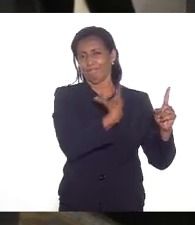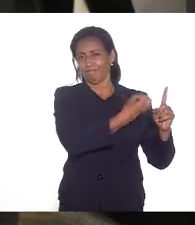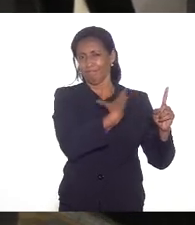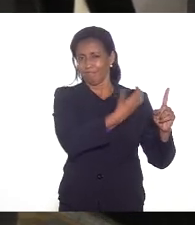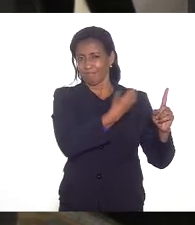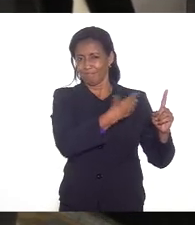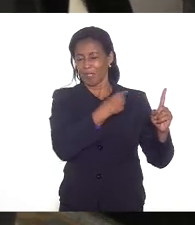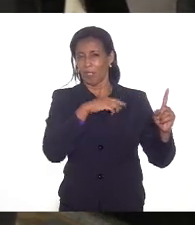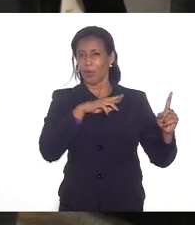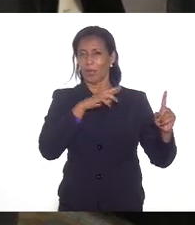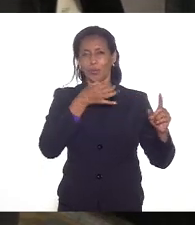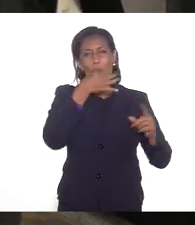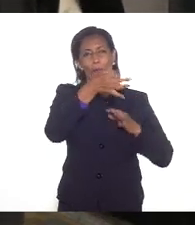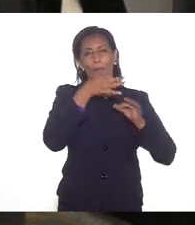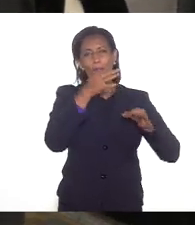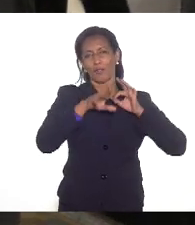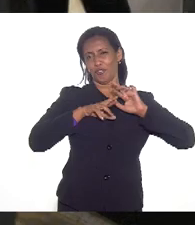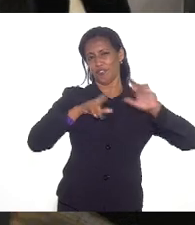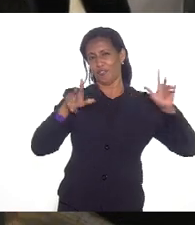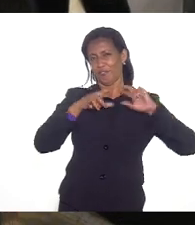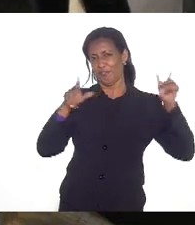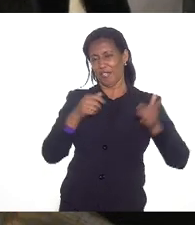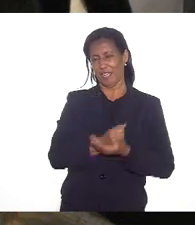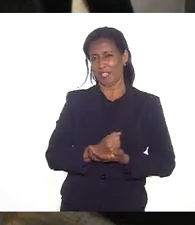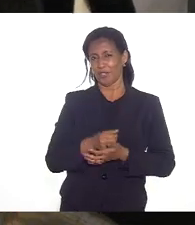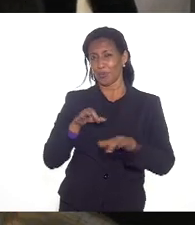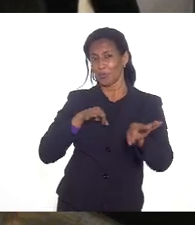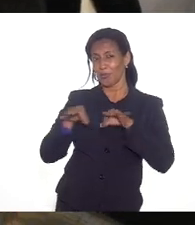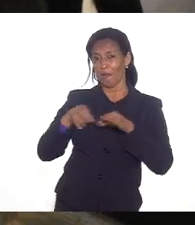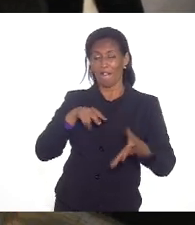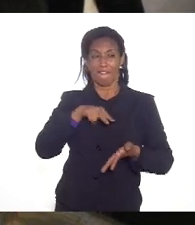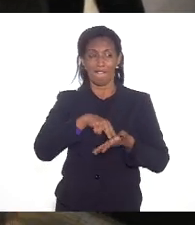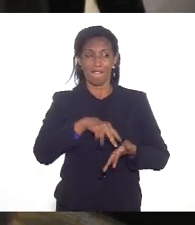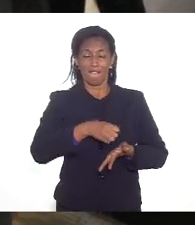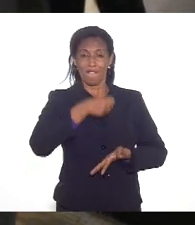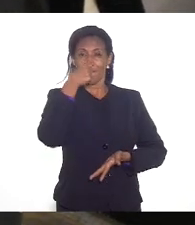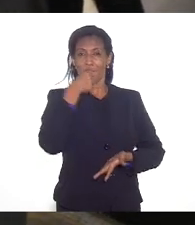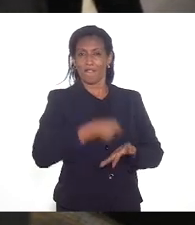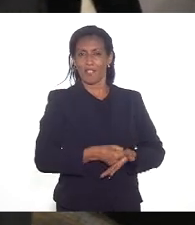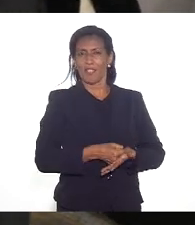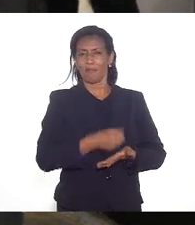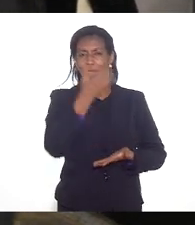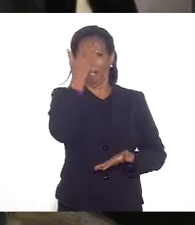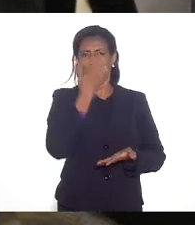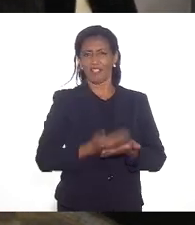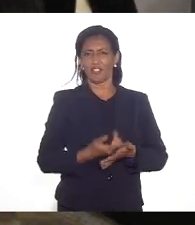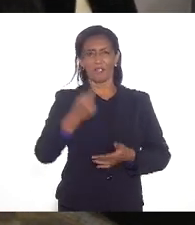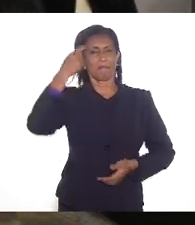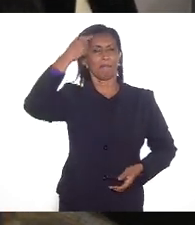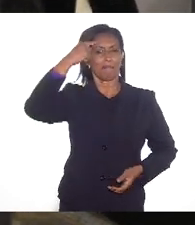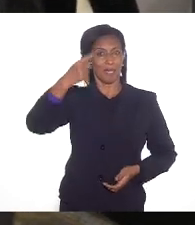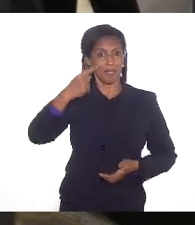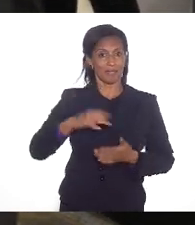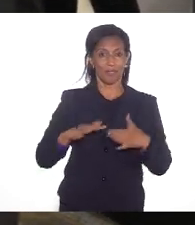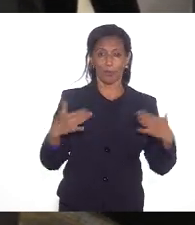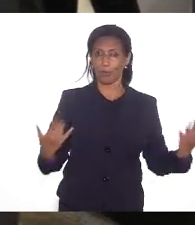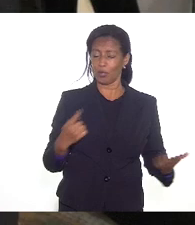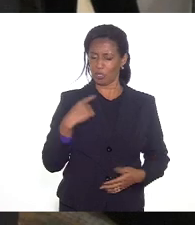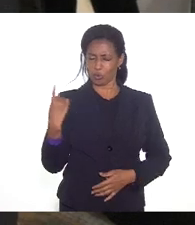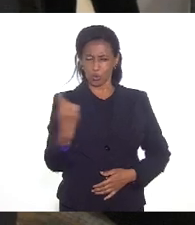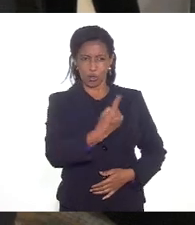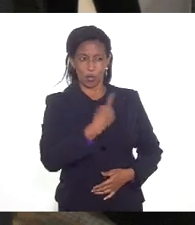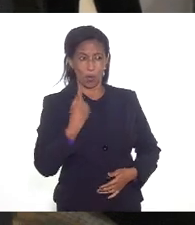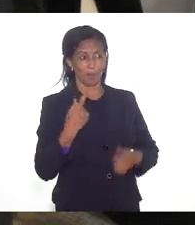com suas divergências com sua maneira sempre muito firme de defender aquilo que acredita e penso o tanto